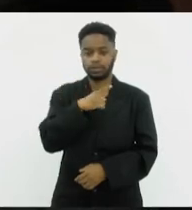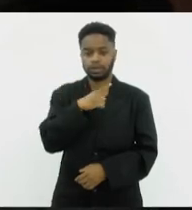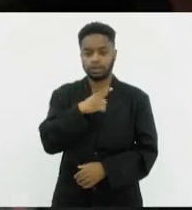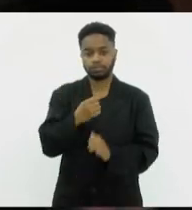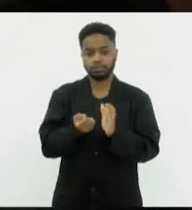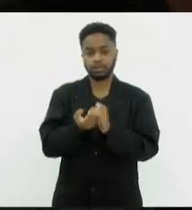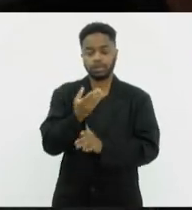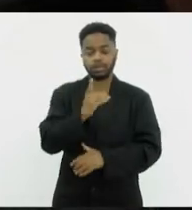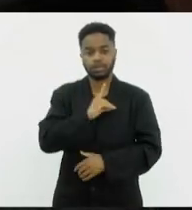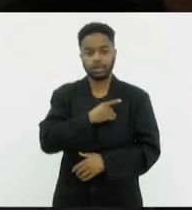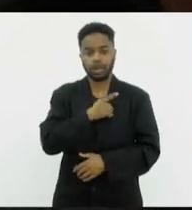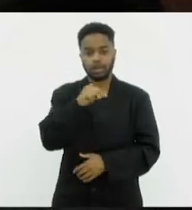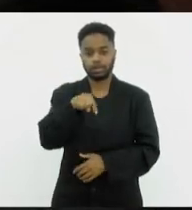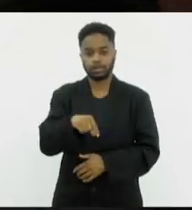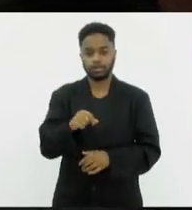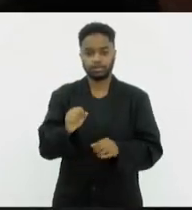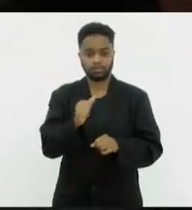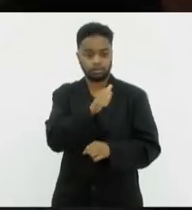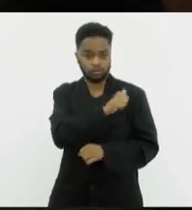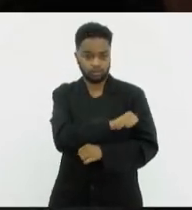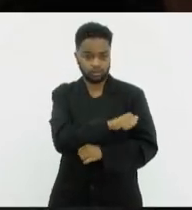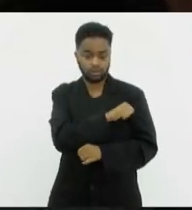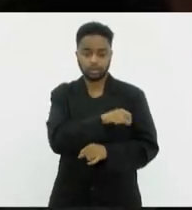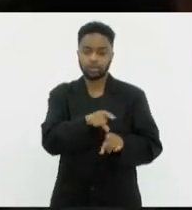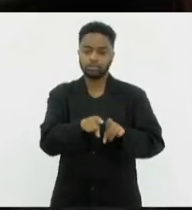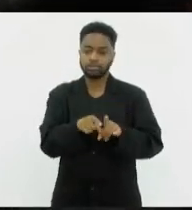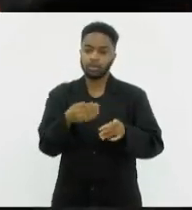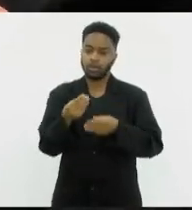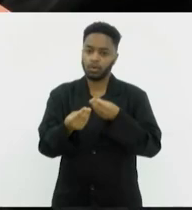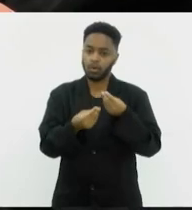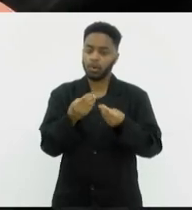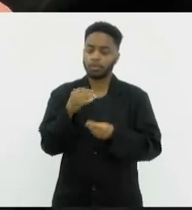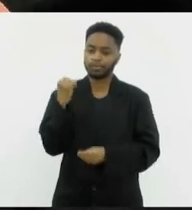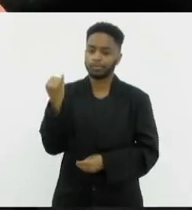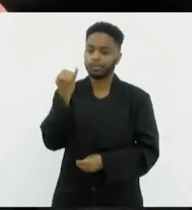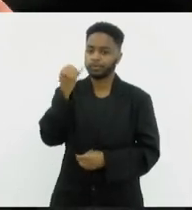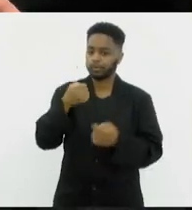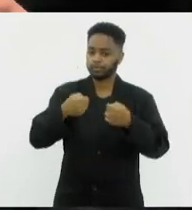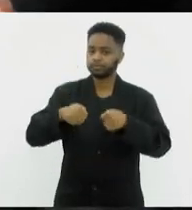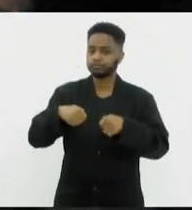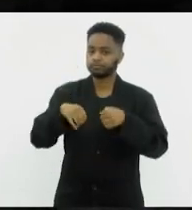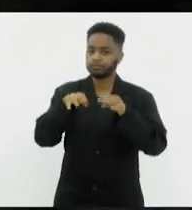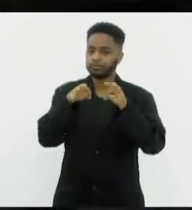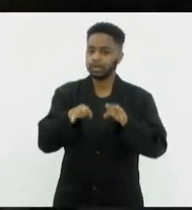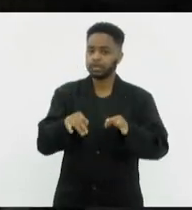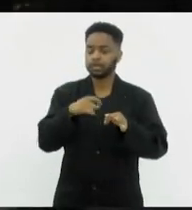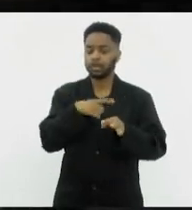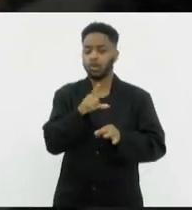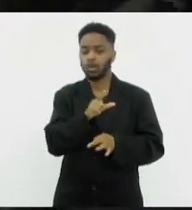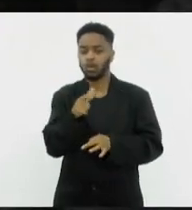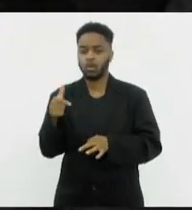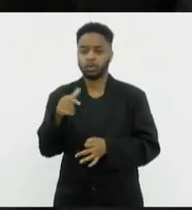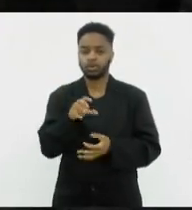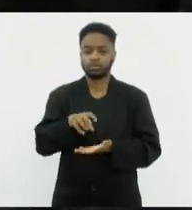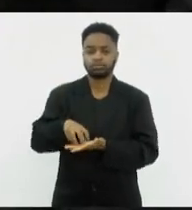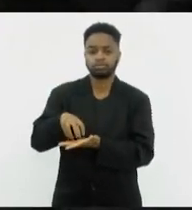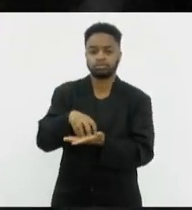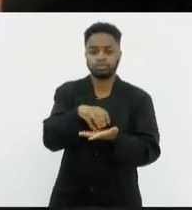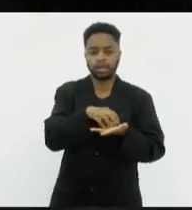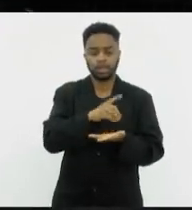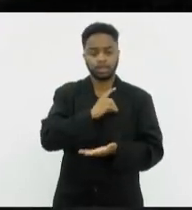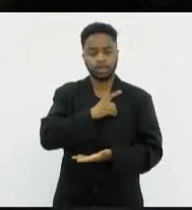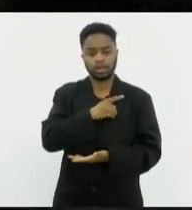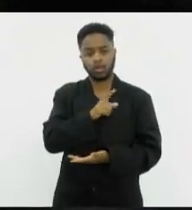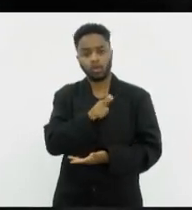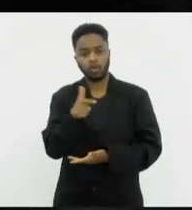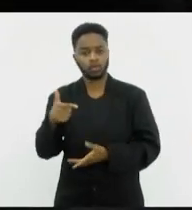aqui no município do Rio de Janeiro e da necessidade que nós temos de ter outras delegacias em outros municípios do